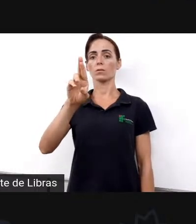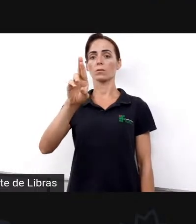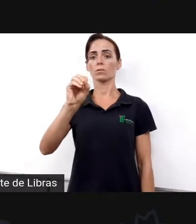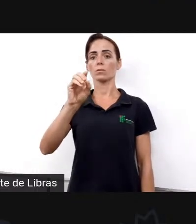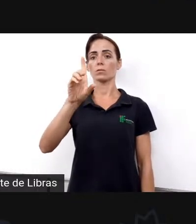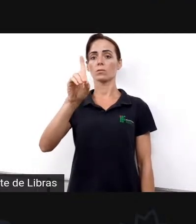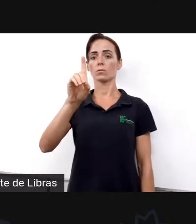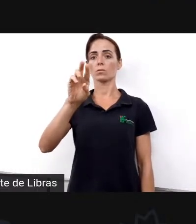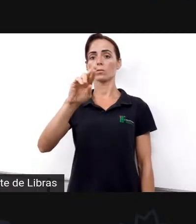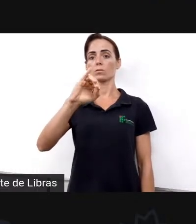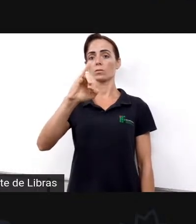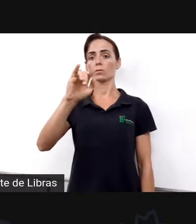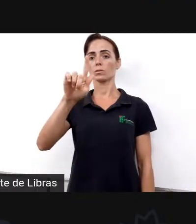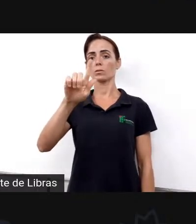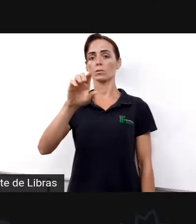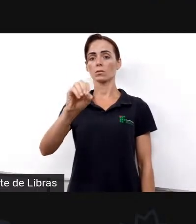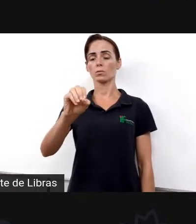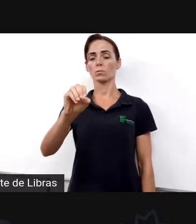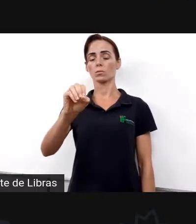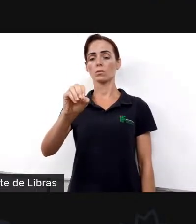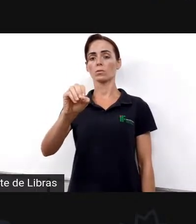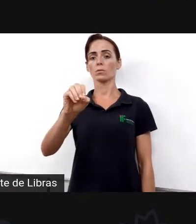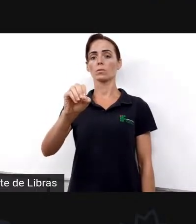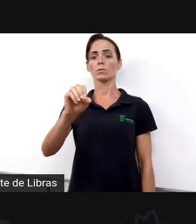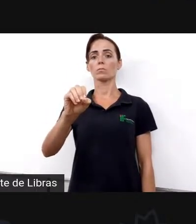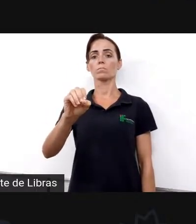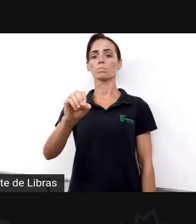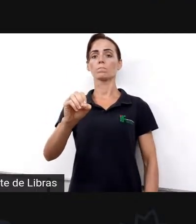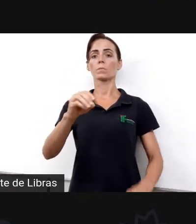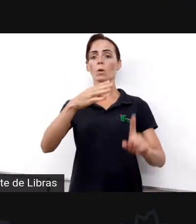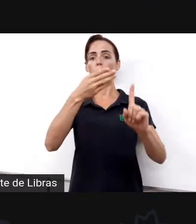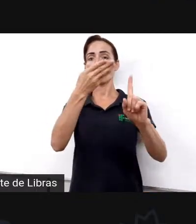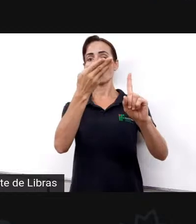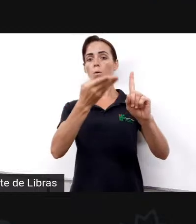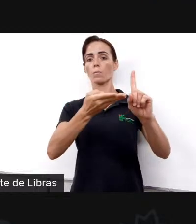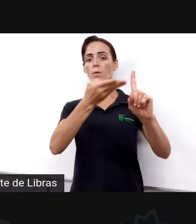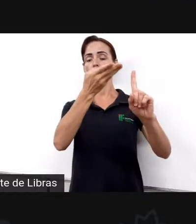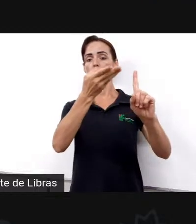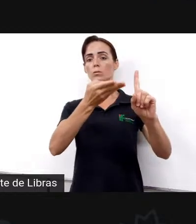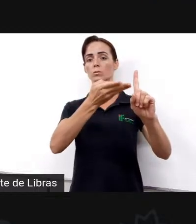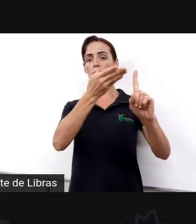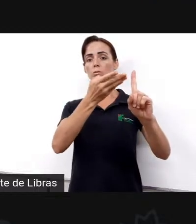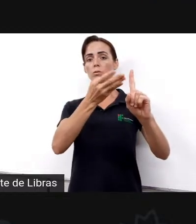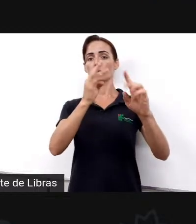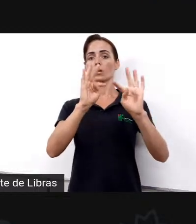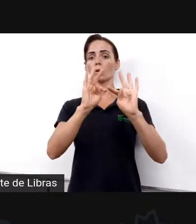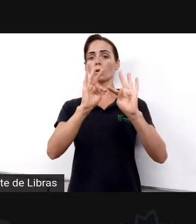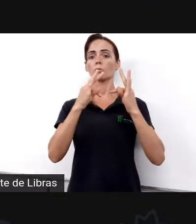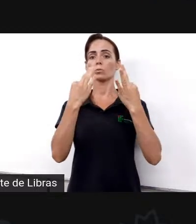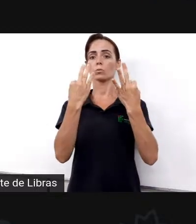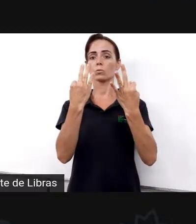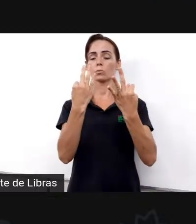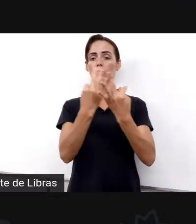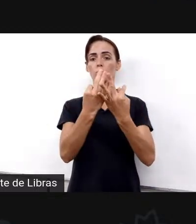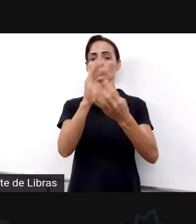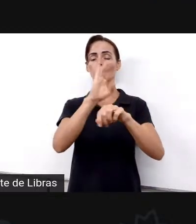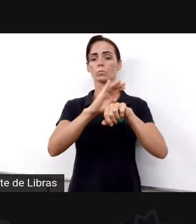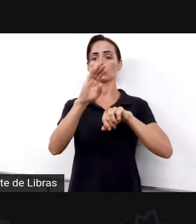Soder, saudar os homenageados da turma do curso técnico em